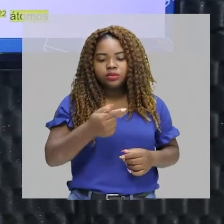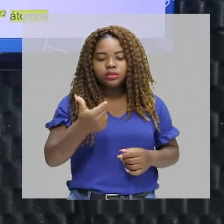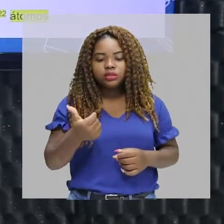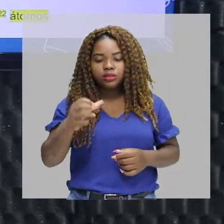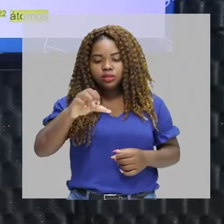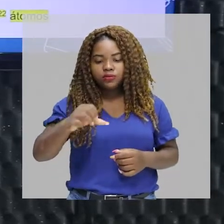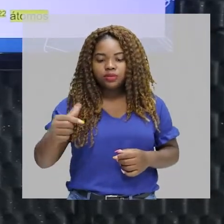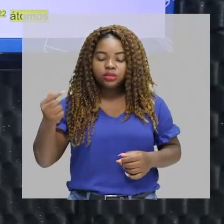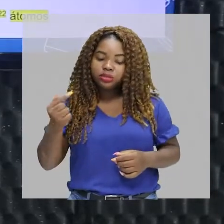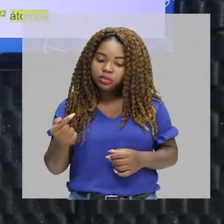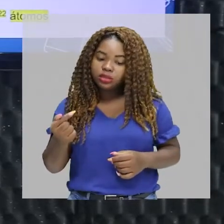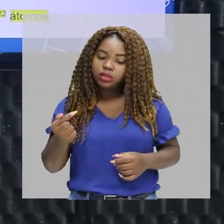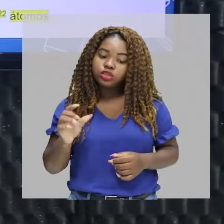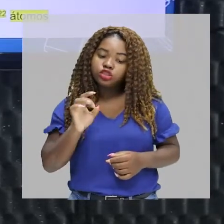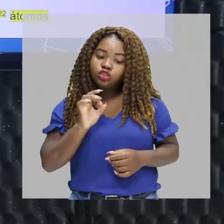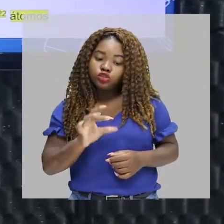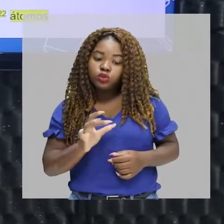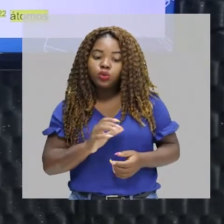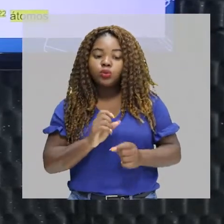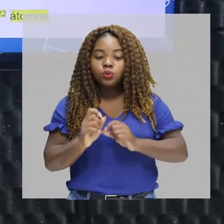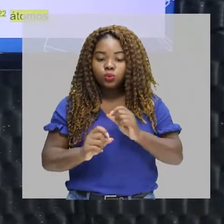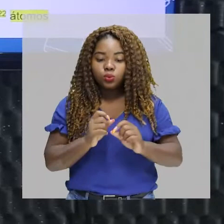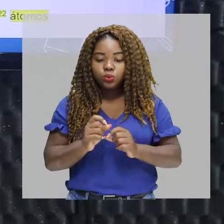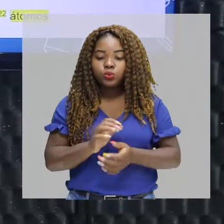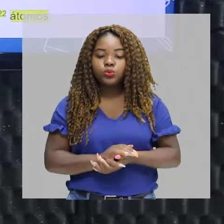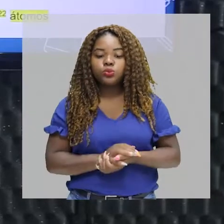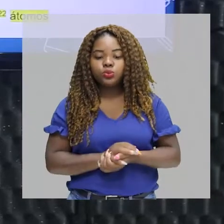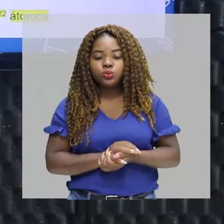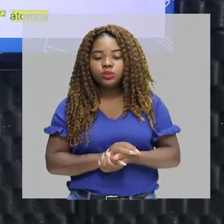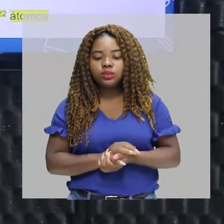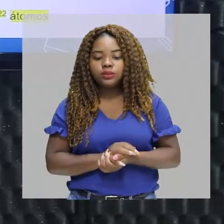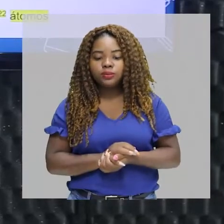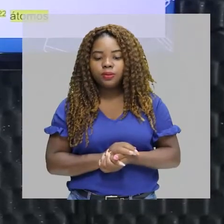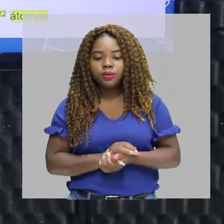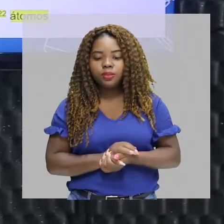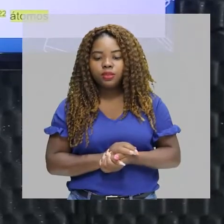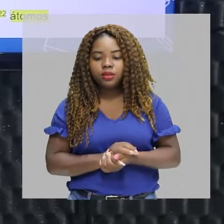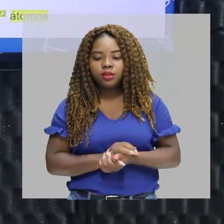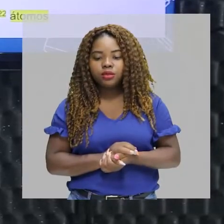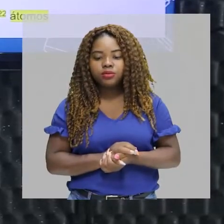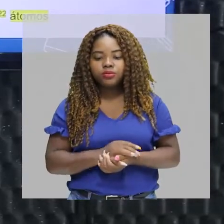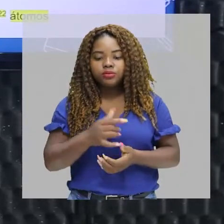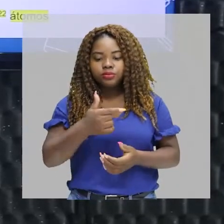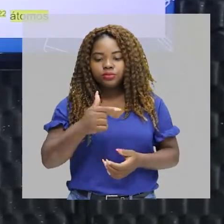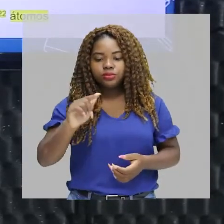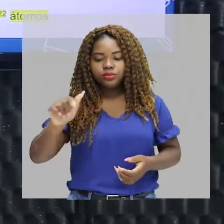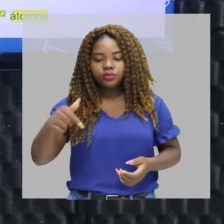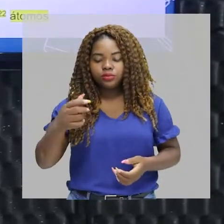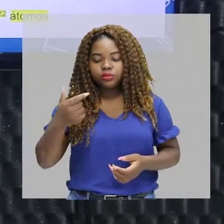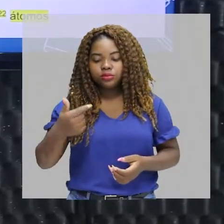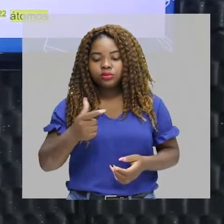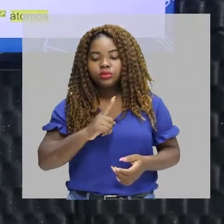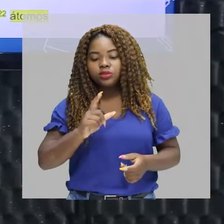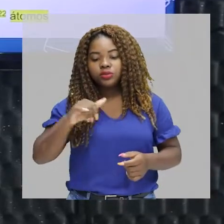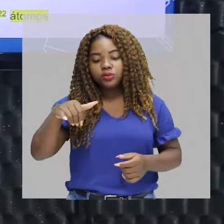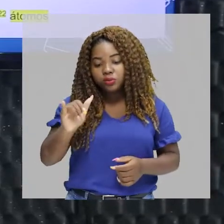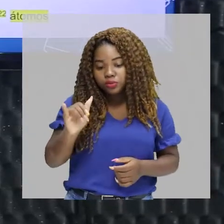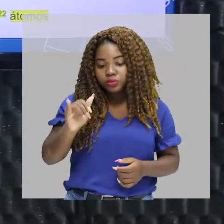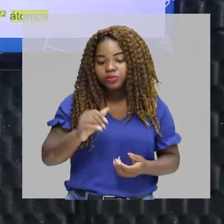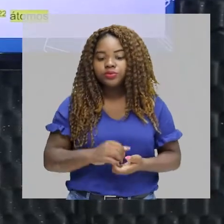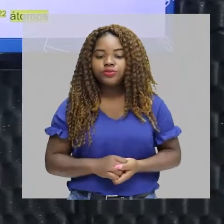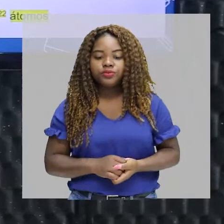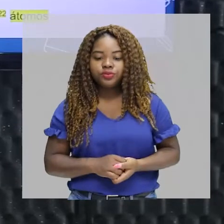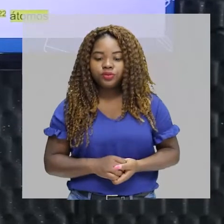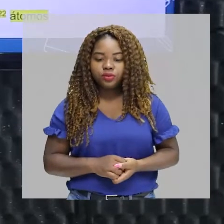gramas. Então, essa massa vai equivaler a Y átomos de ouro. Uma segunda regra de